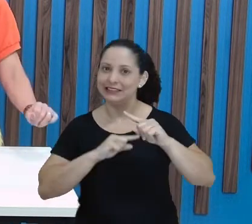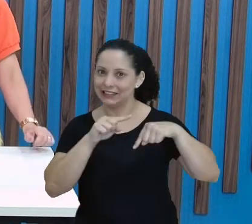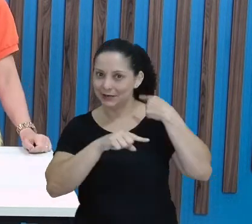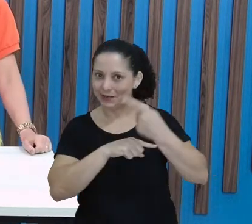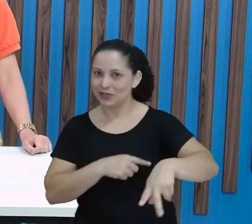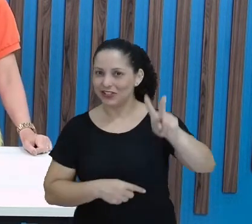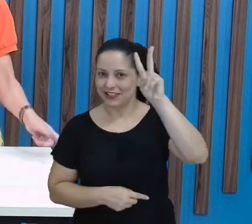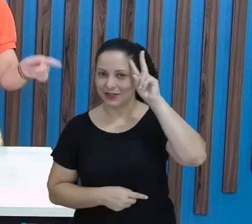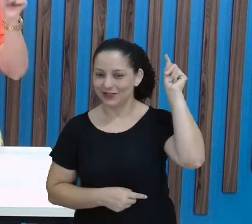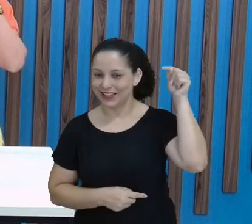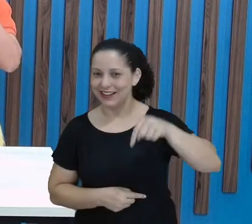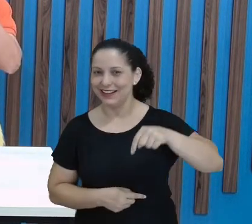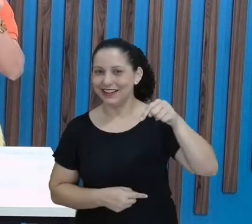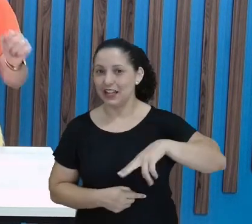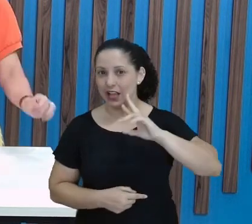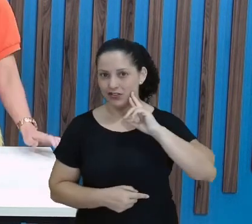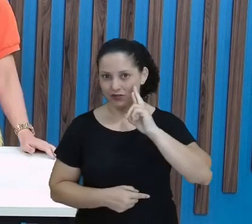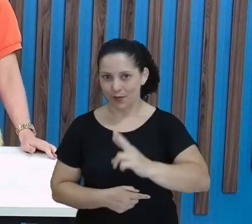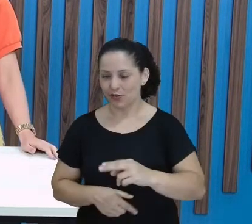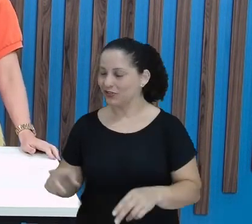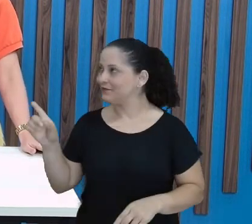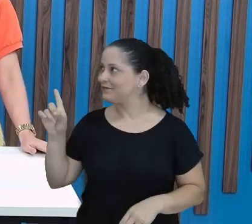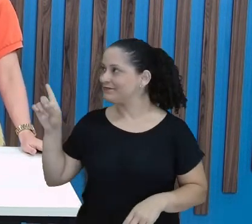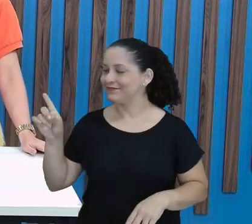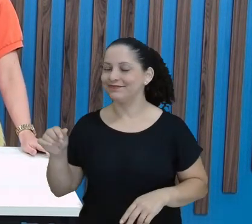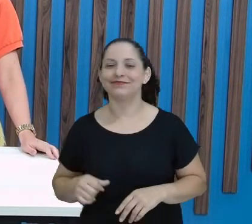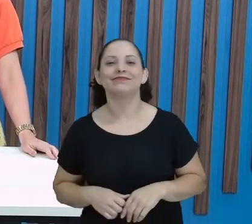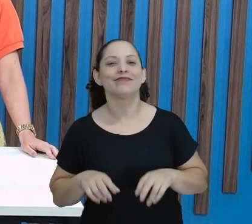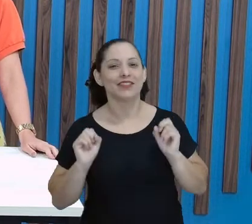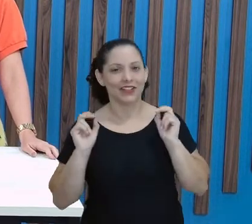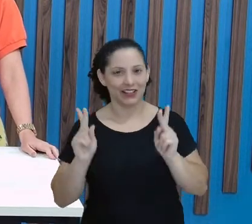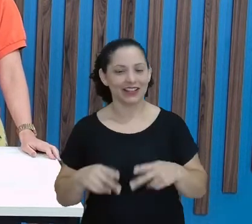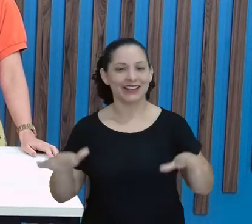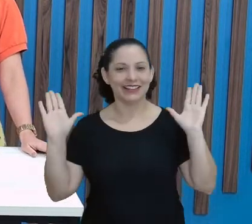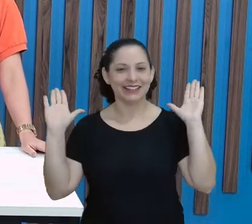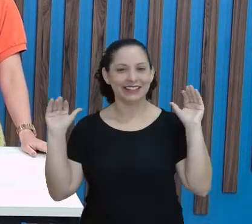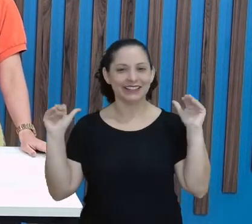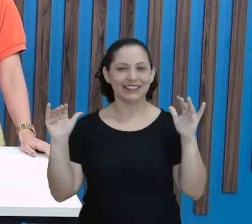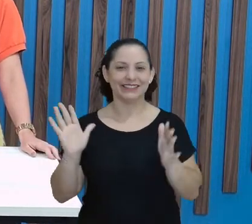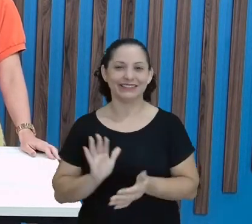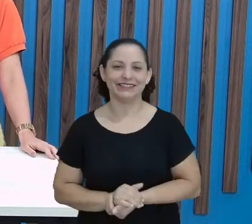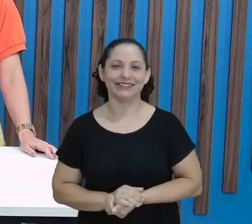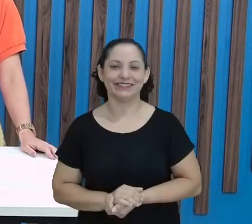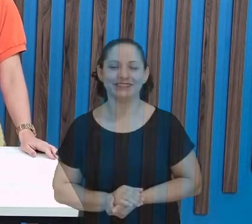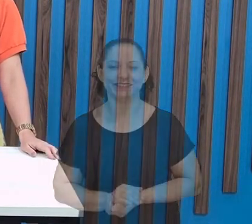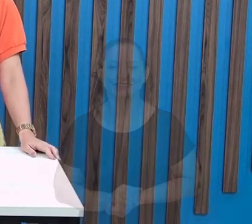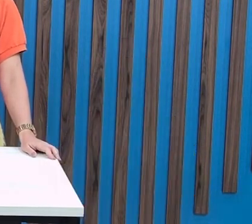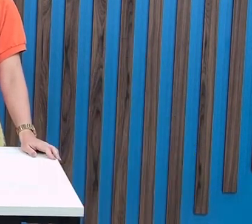encontra segunda-feira com a resposta dessa atividade, ok? Tchau, tchau!